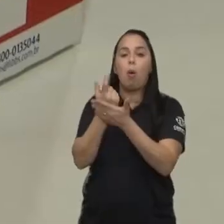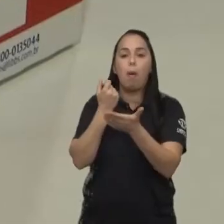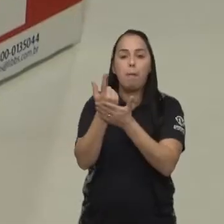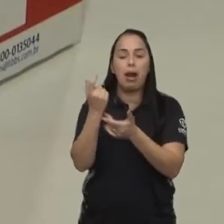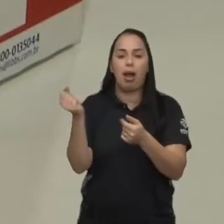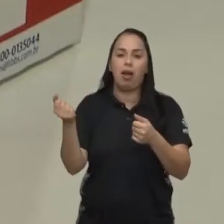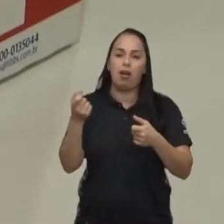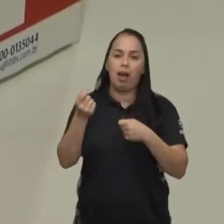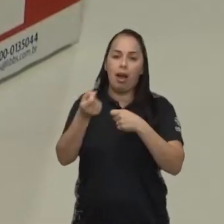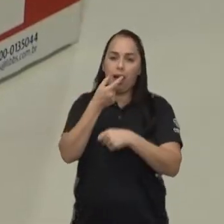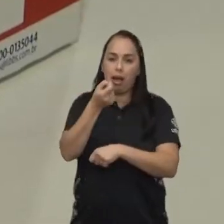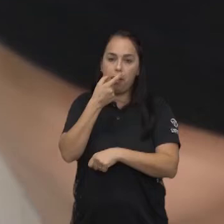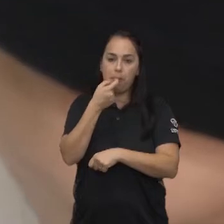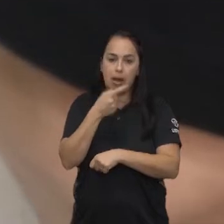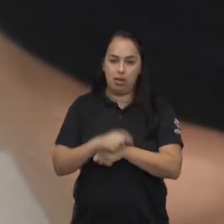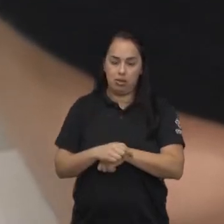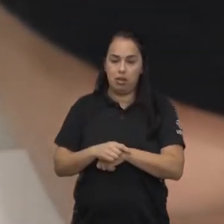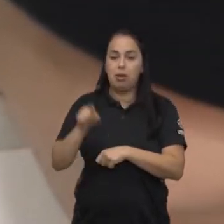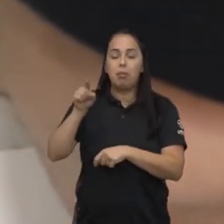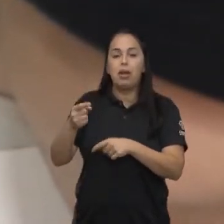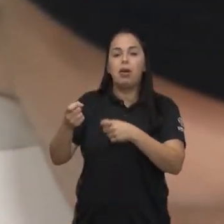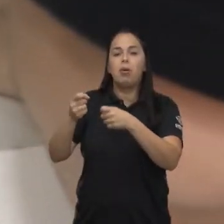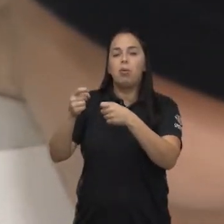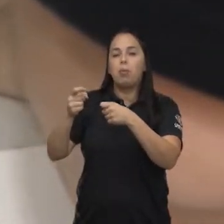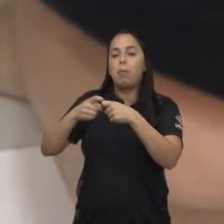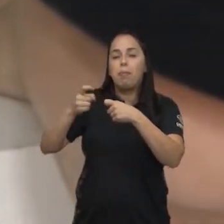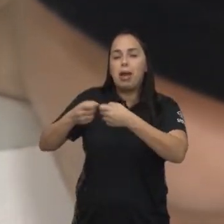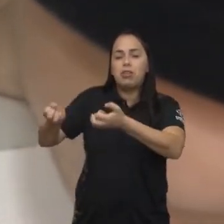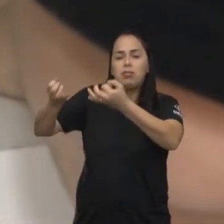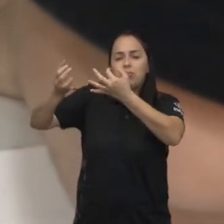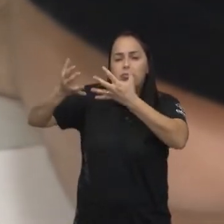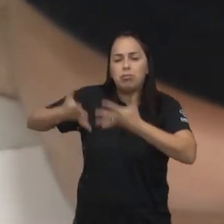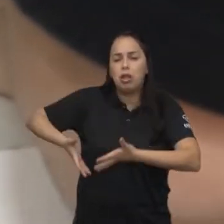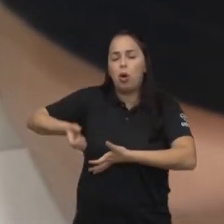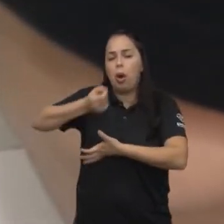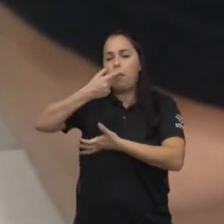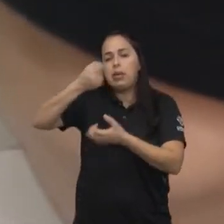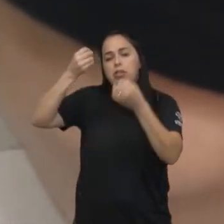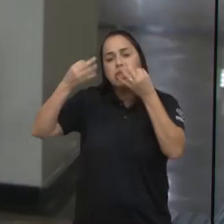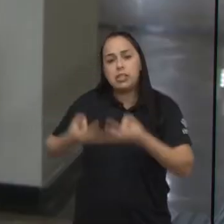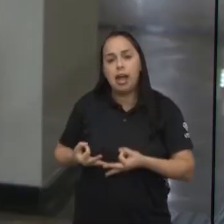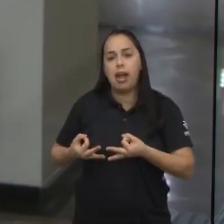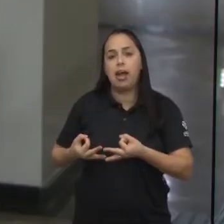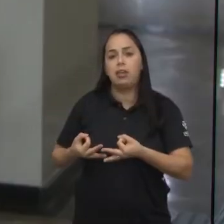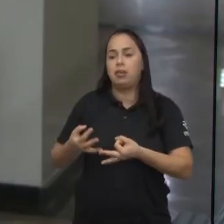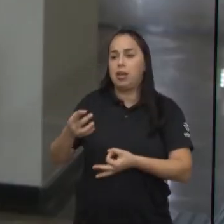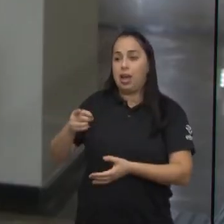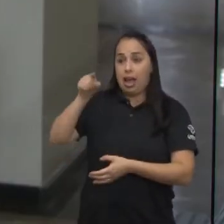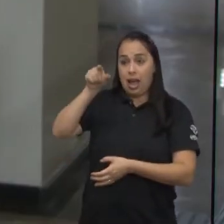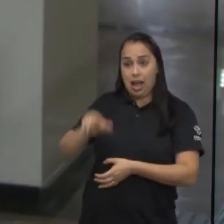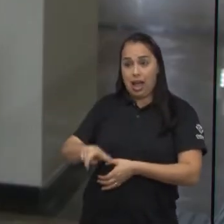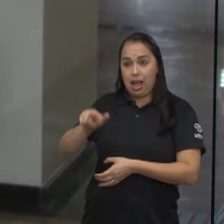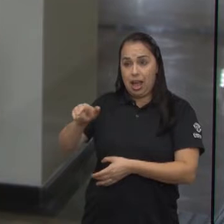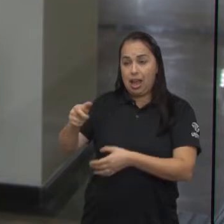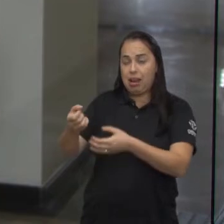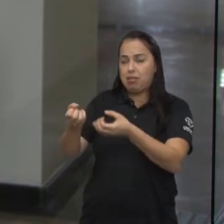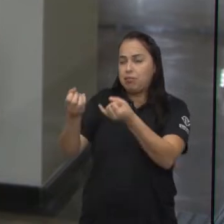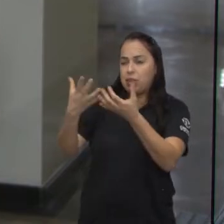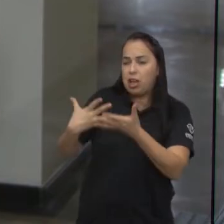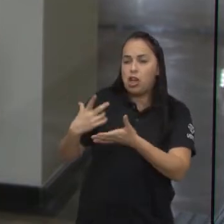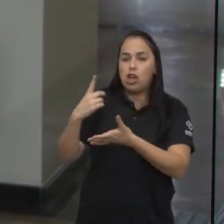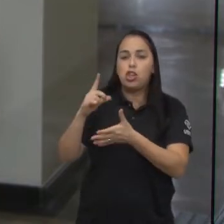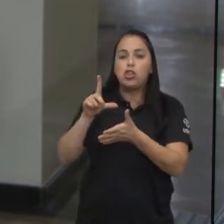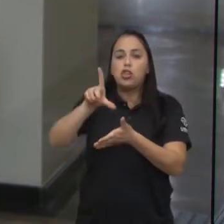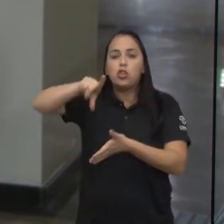comprados por meio de uma receita médica elaborada com a dosagem correta para cada pessoa o olhar de um especialista